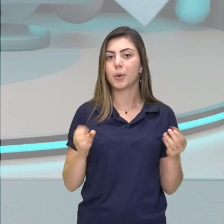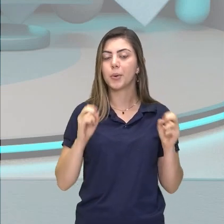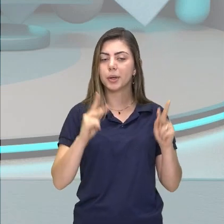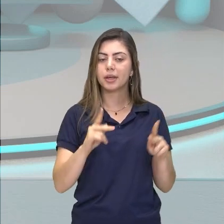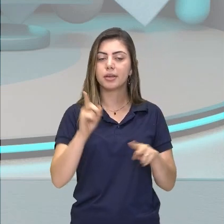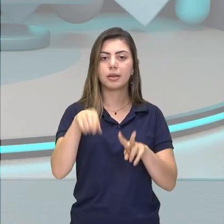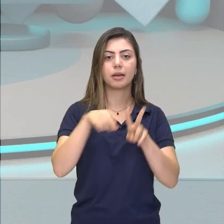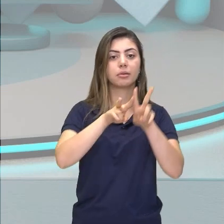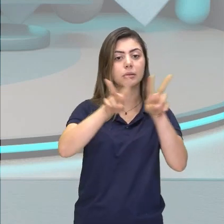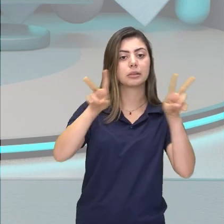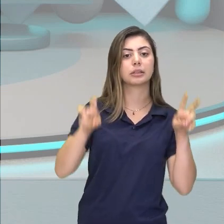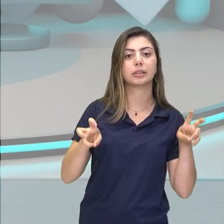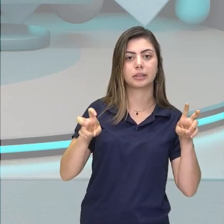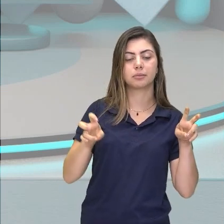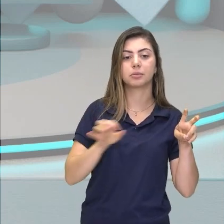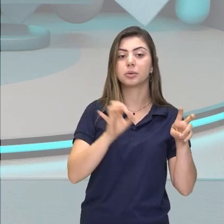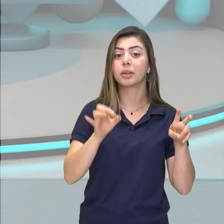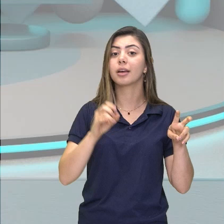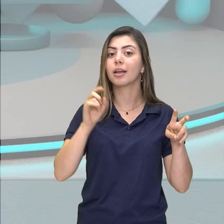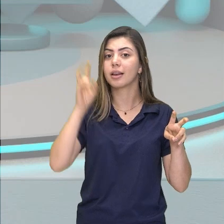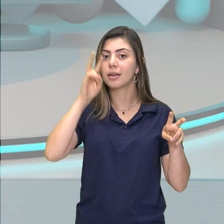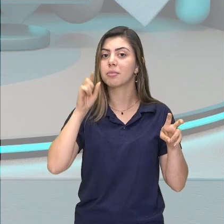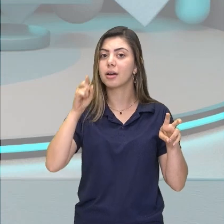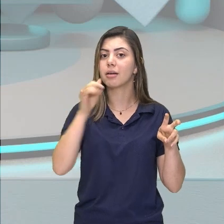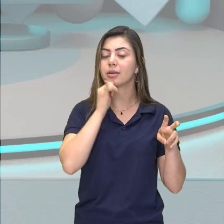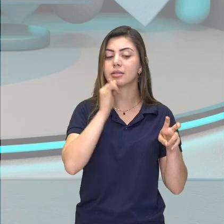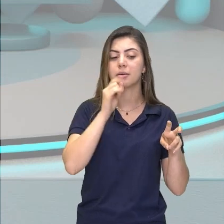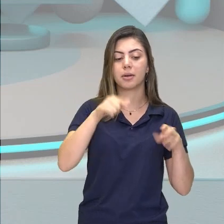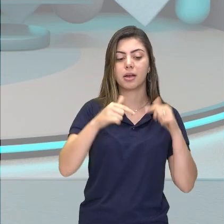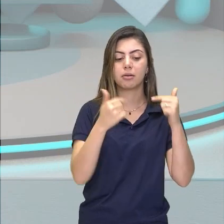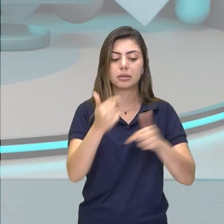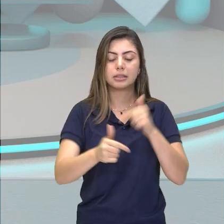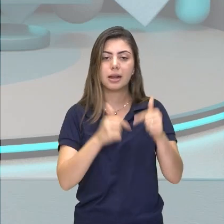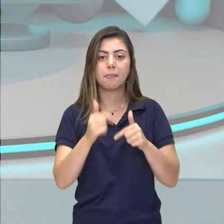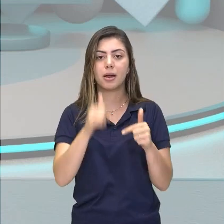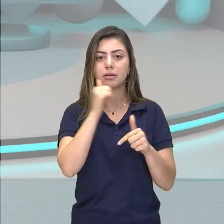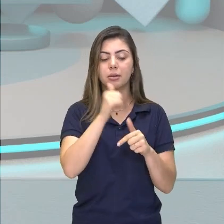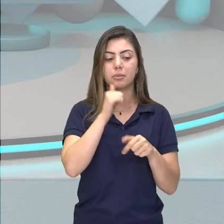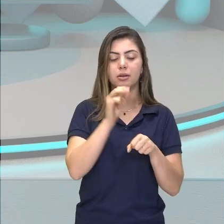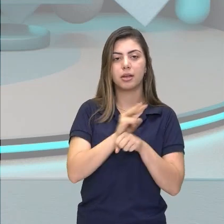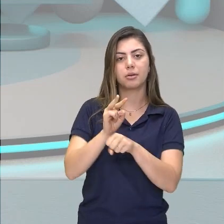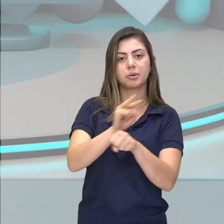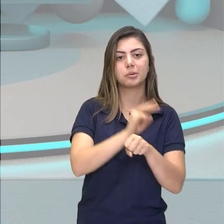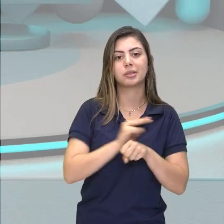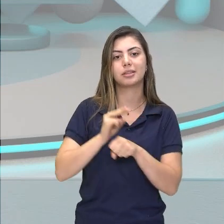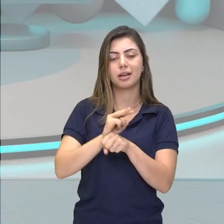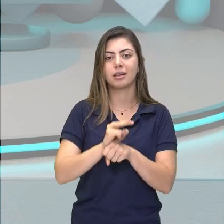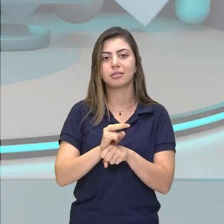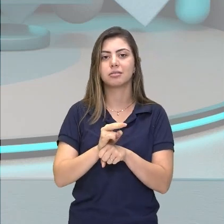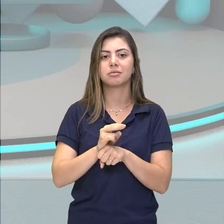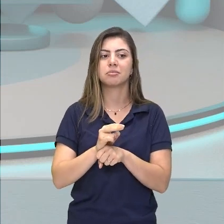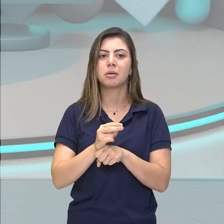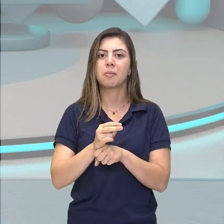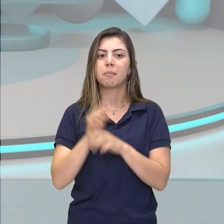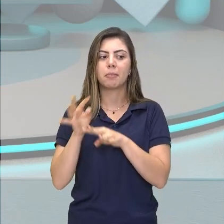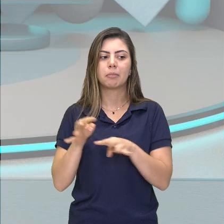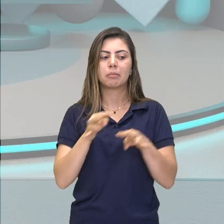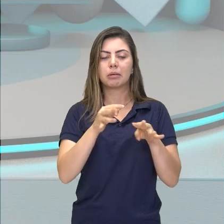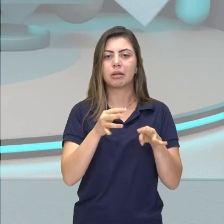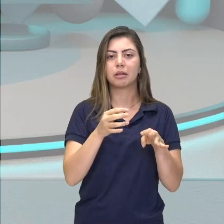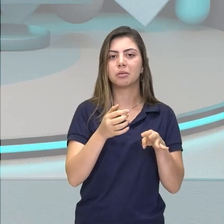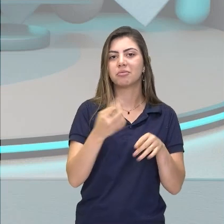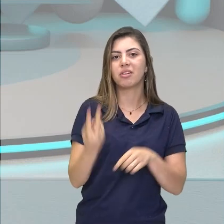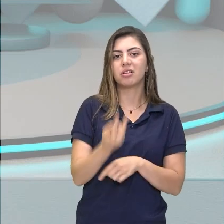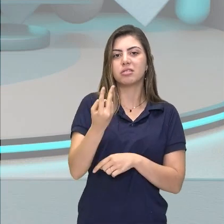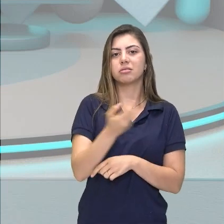é a questão da invisibilidade do trabalho da mulher no que tange aos cuidados, não é? E aí a gente precisa também ter muito cuidado quando a